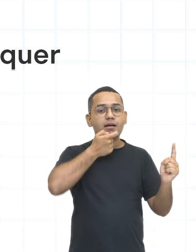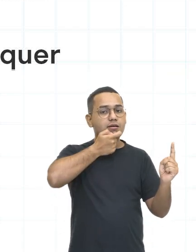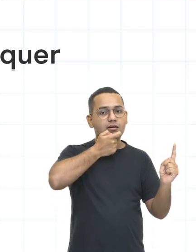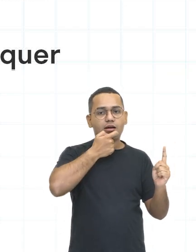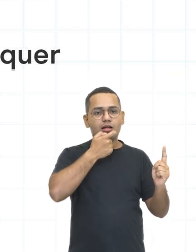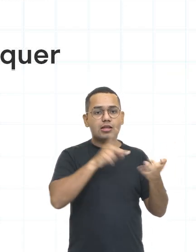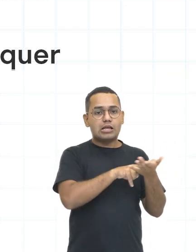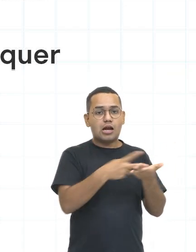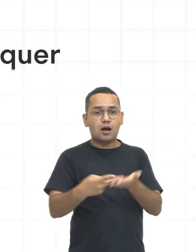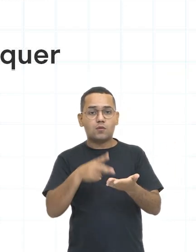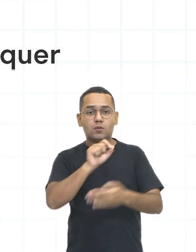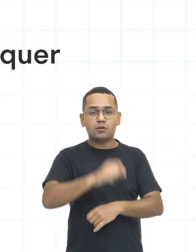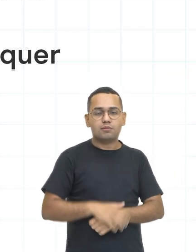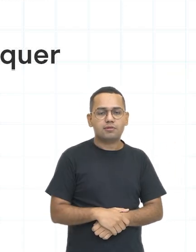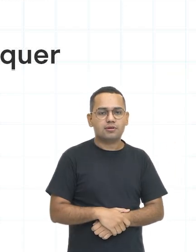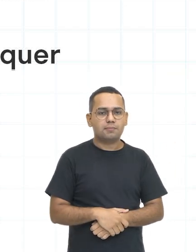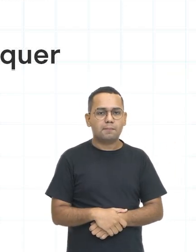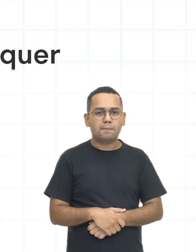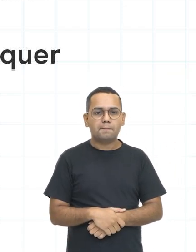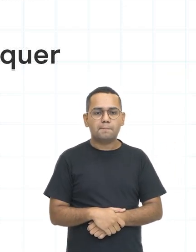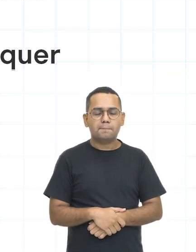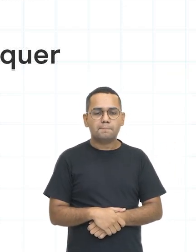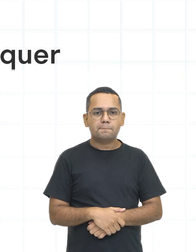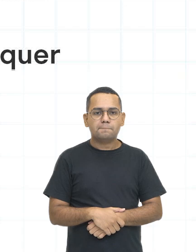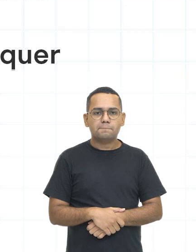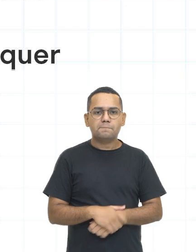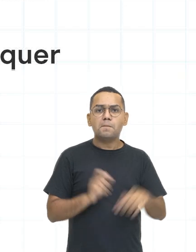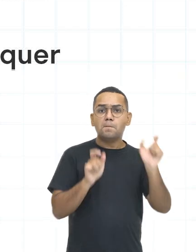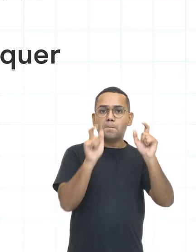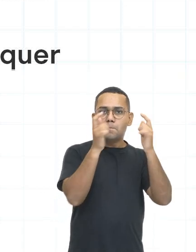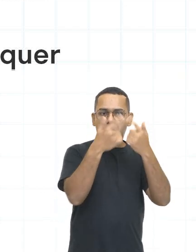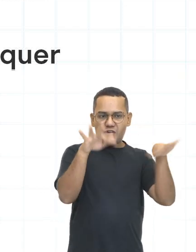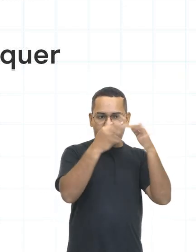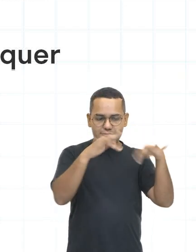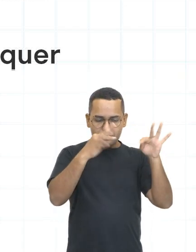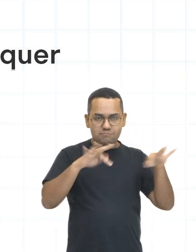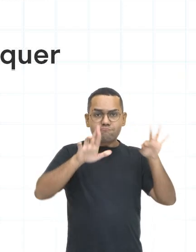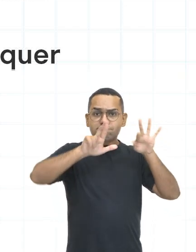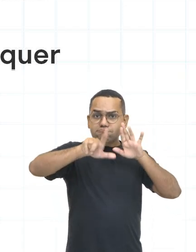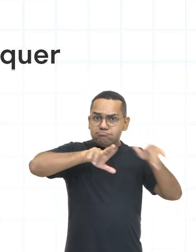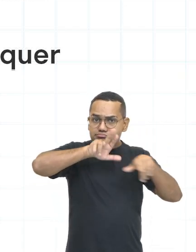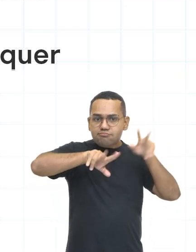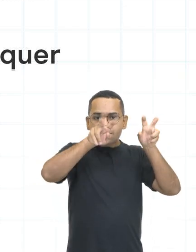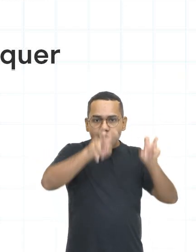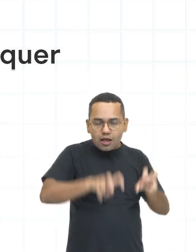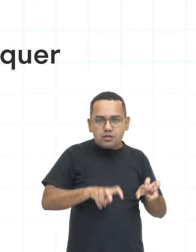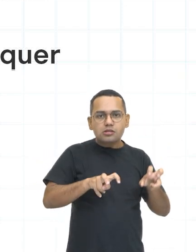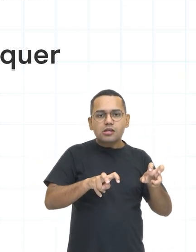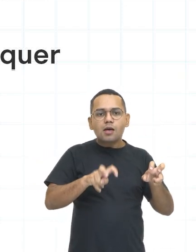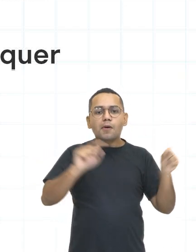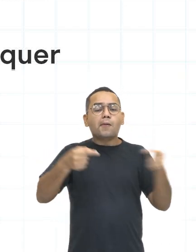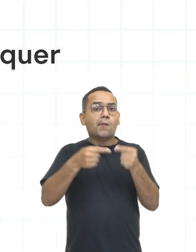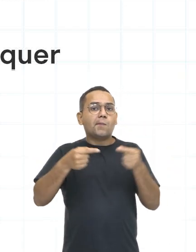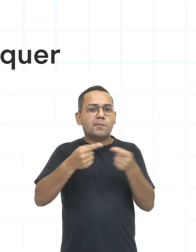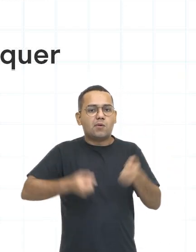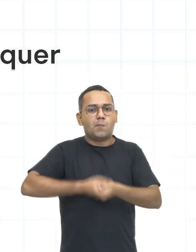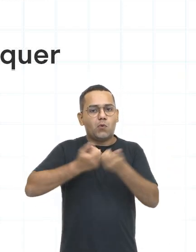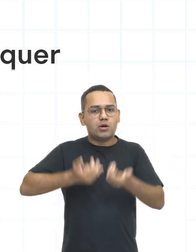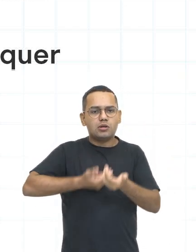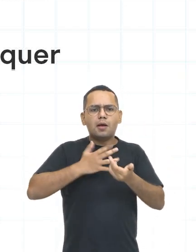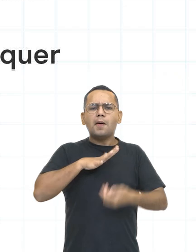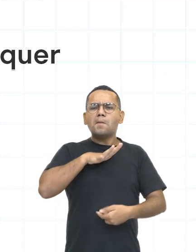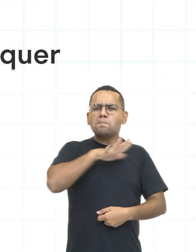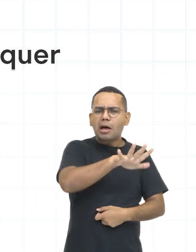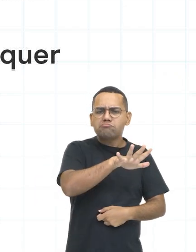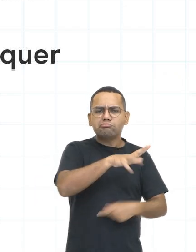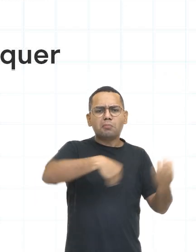que traduzindo significa ritmo e poesia, ou seja, é uma mistura de ritmos intensos com rimas